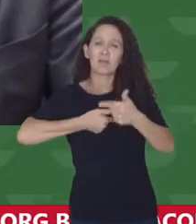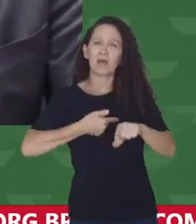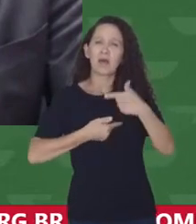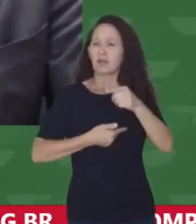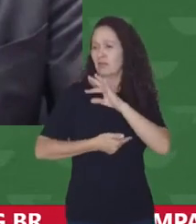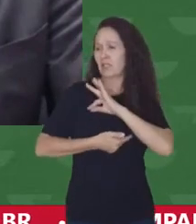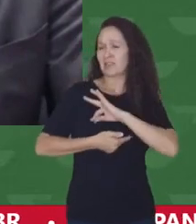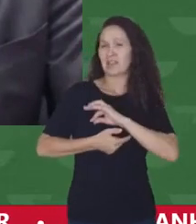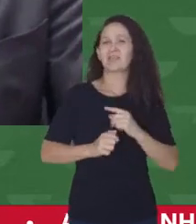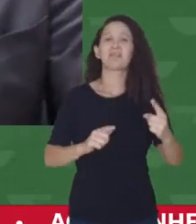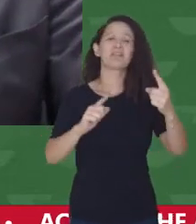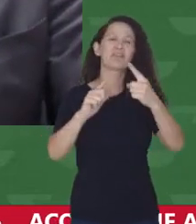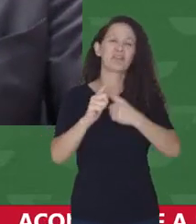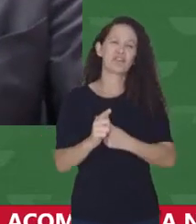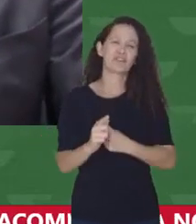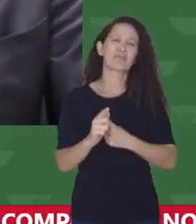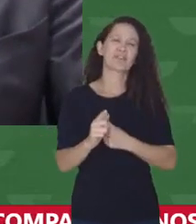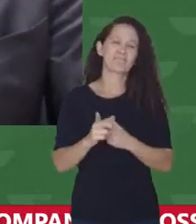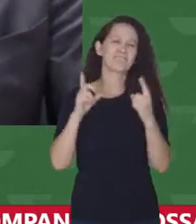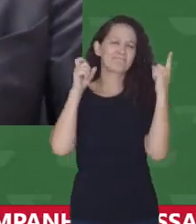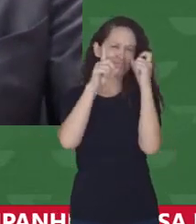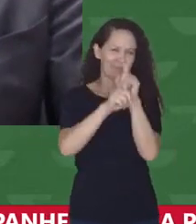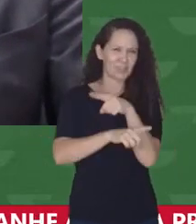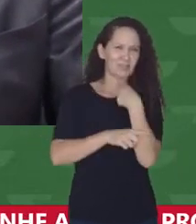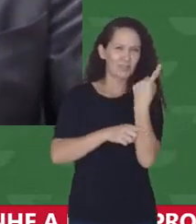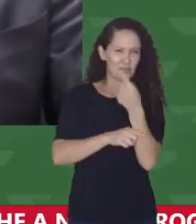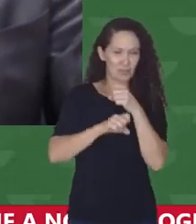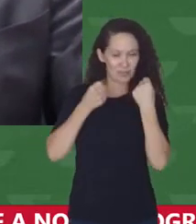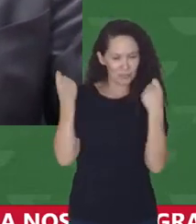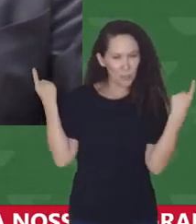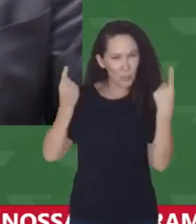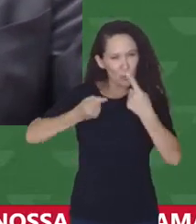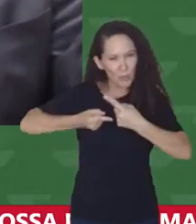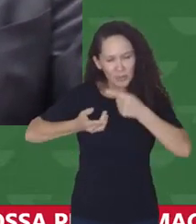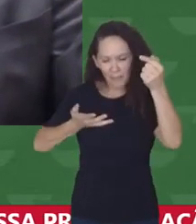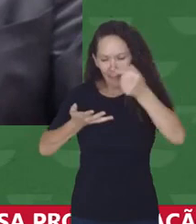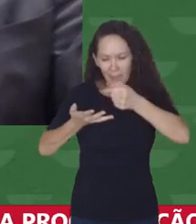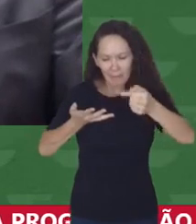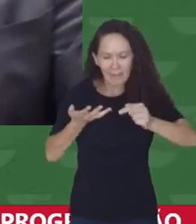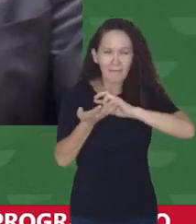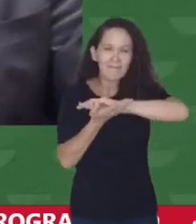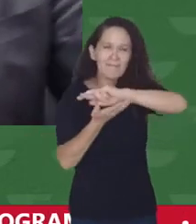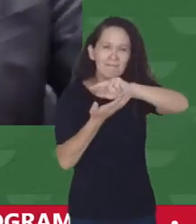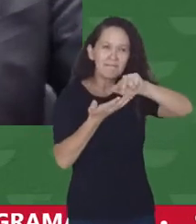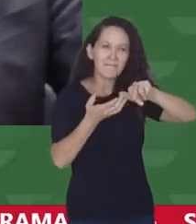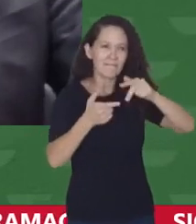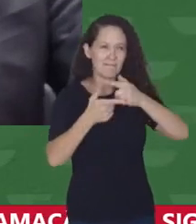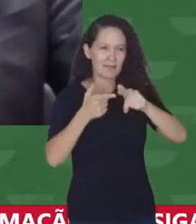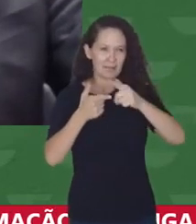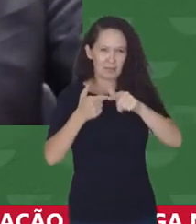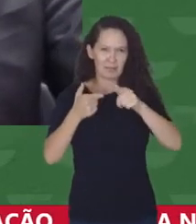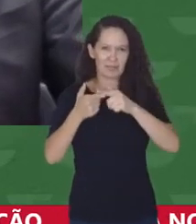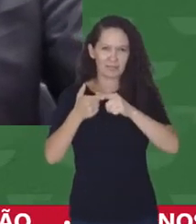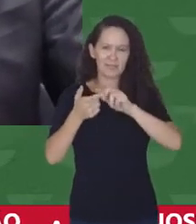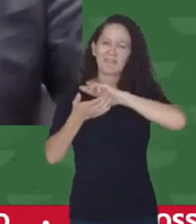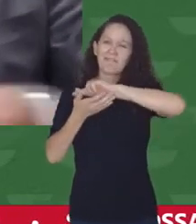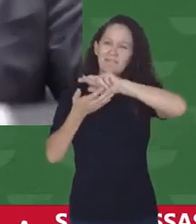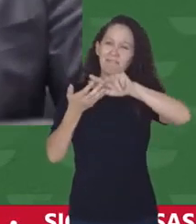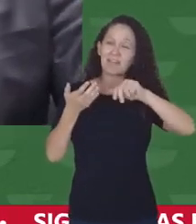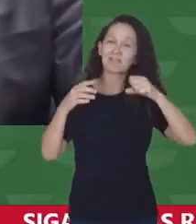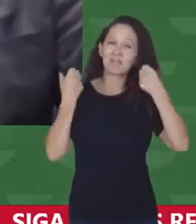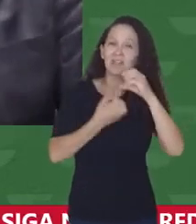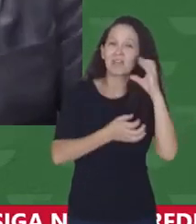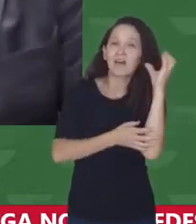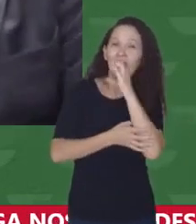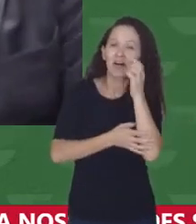endividadas. Então, nós temos que combater vários problemas, né, de maneira